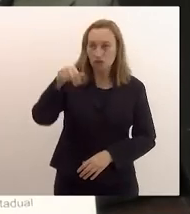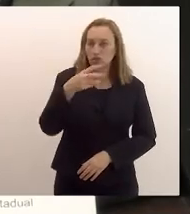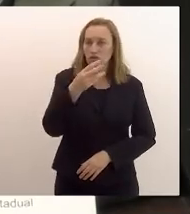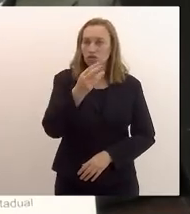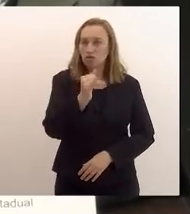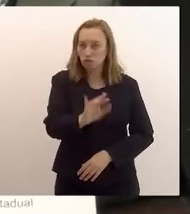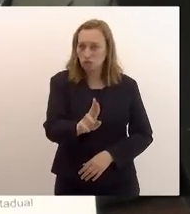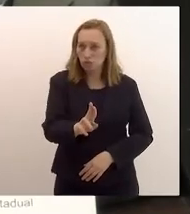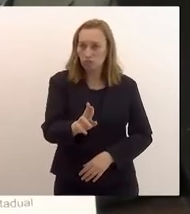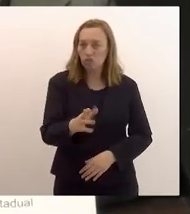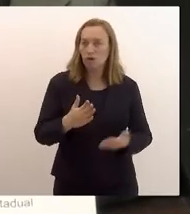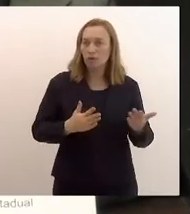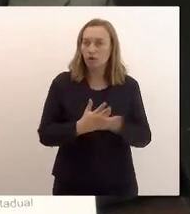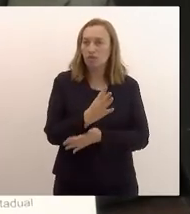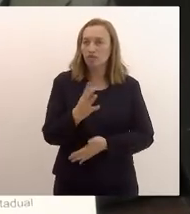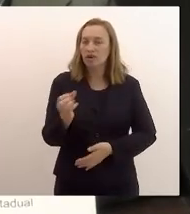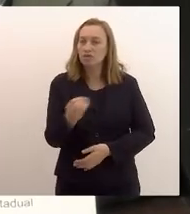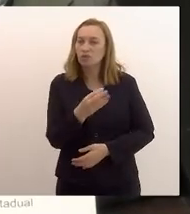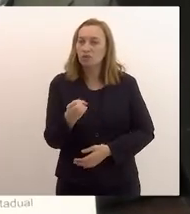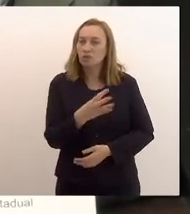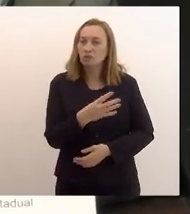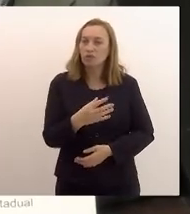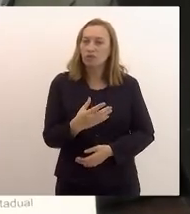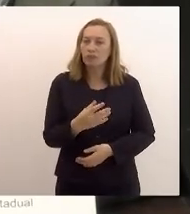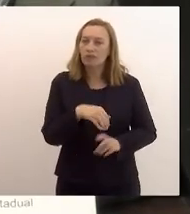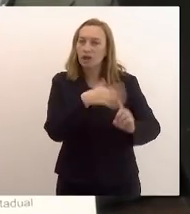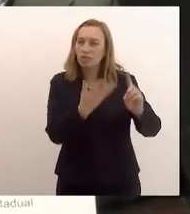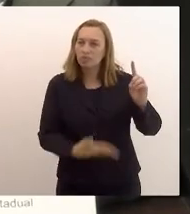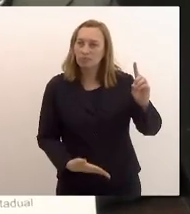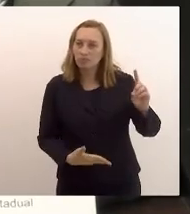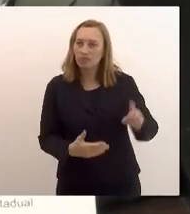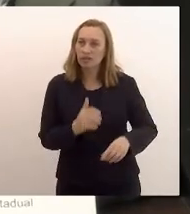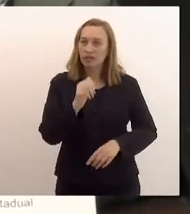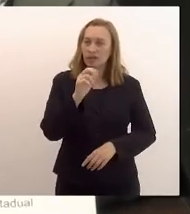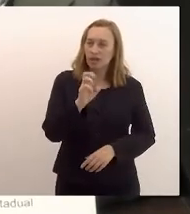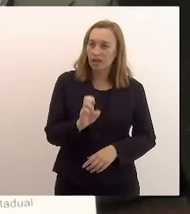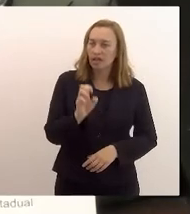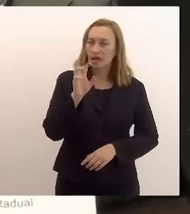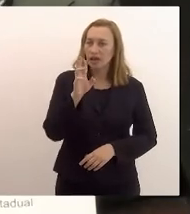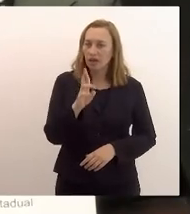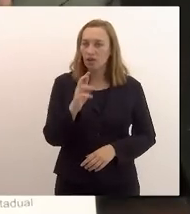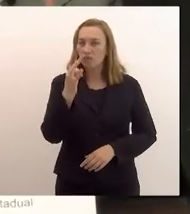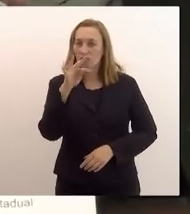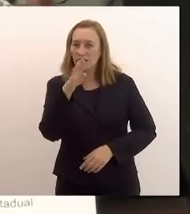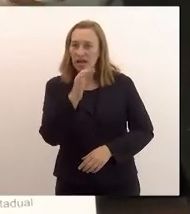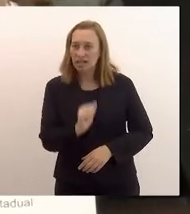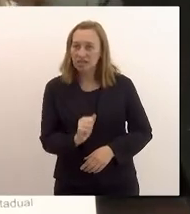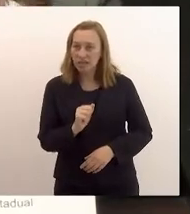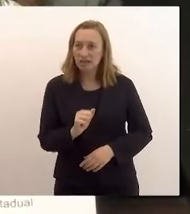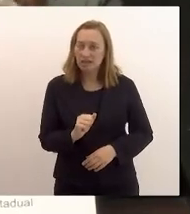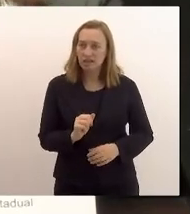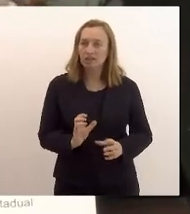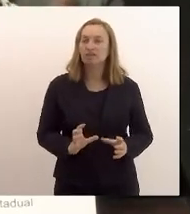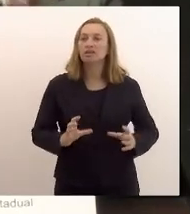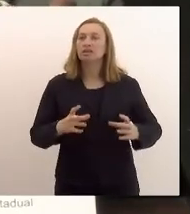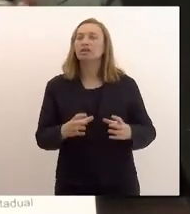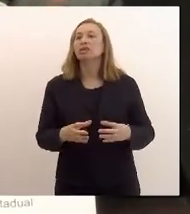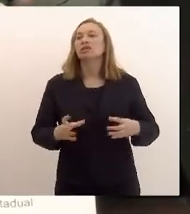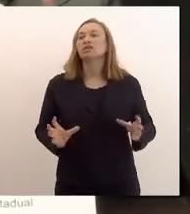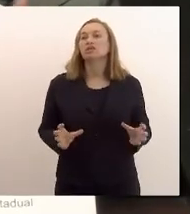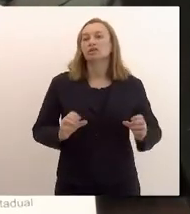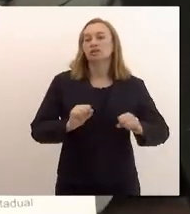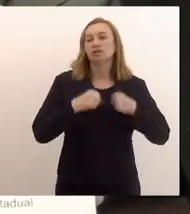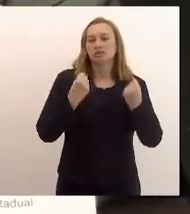acabamos aprovar recentemente net Azul uma singela homenagem a eufrázia esse grande quatro tá defesa dos direitos da criança